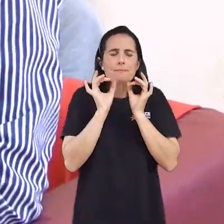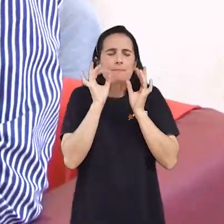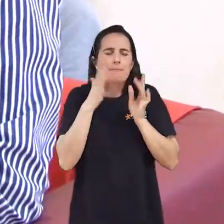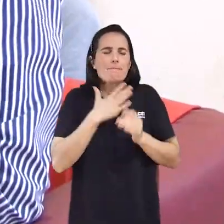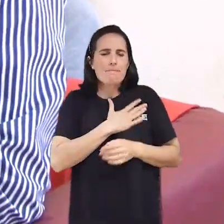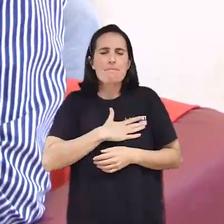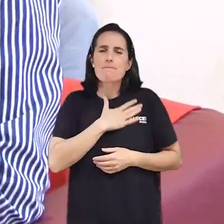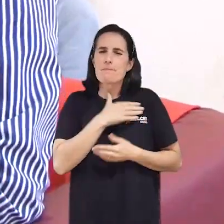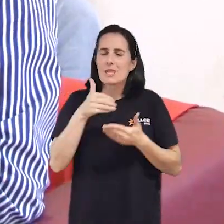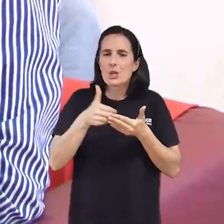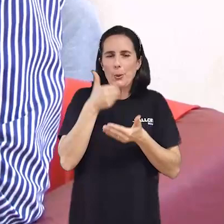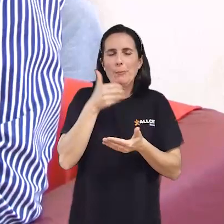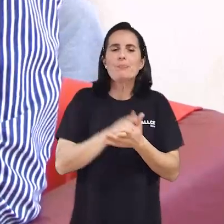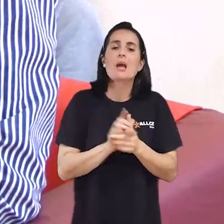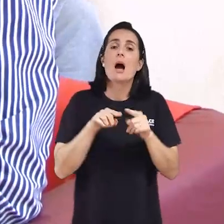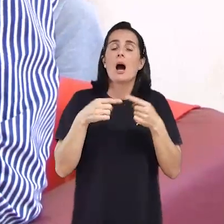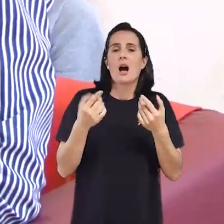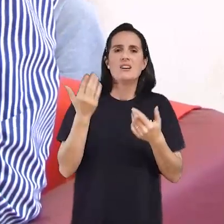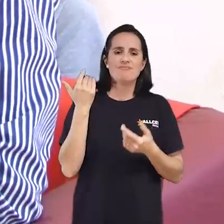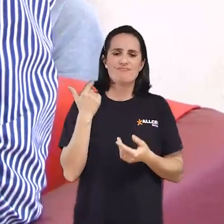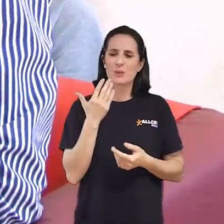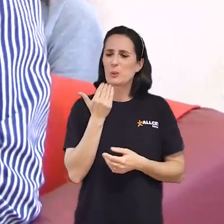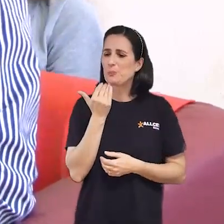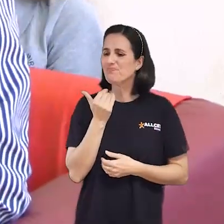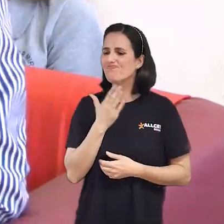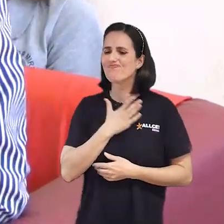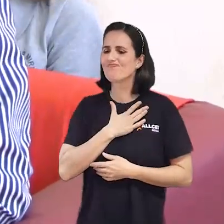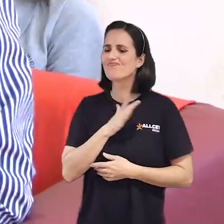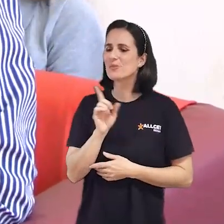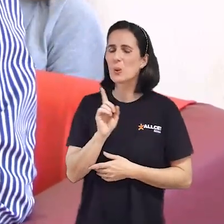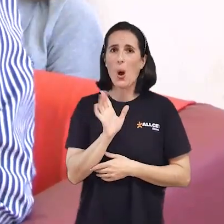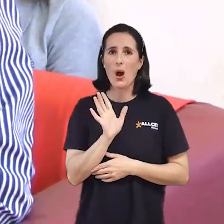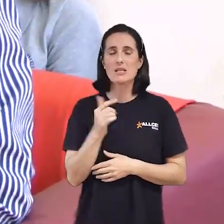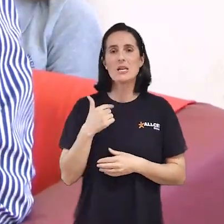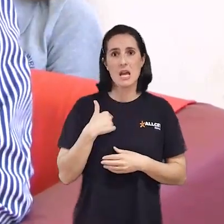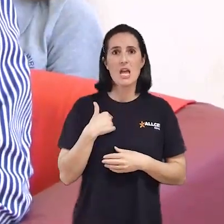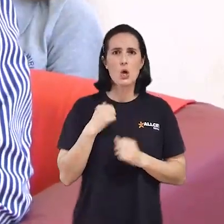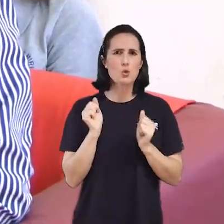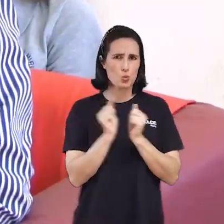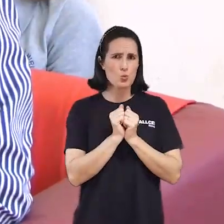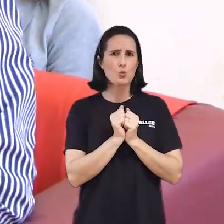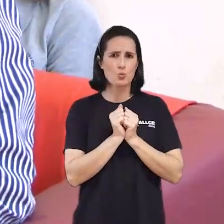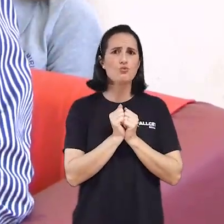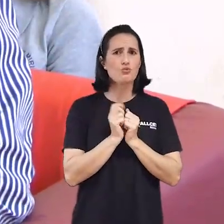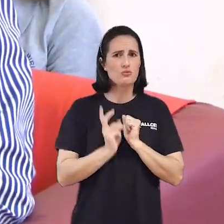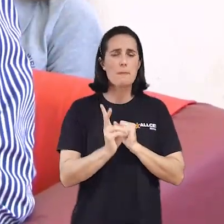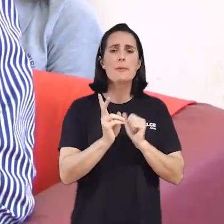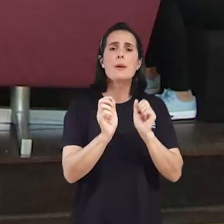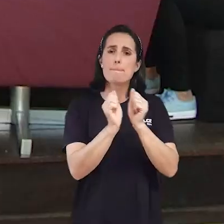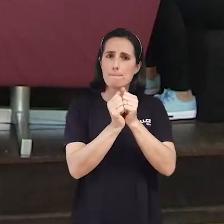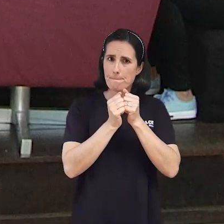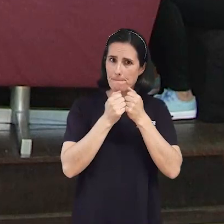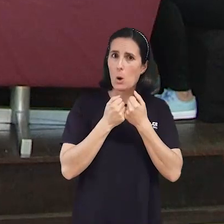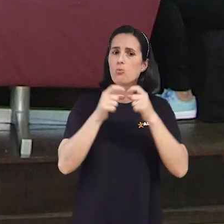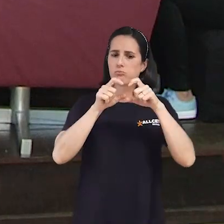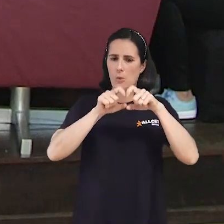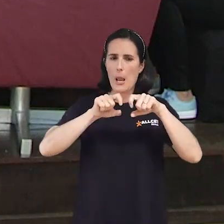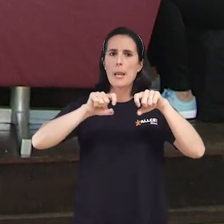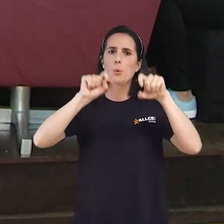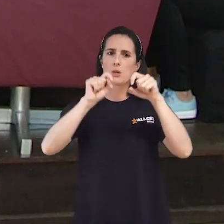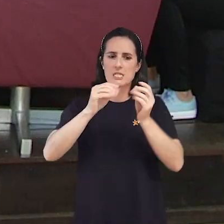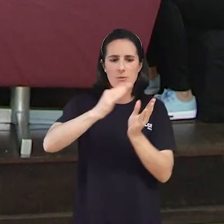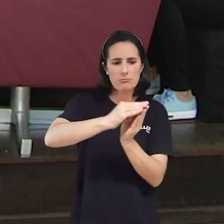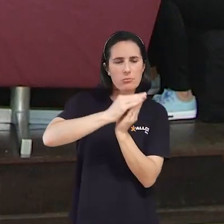sopa assim, com aquela camada gorda, amarela em cima. Era um sopão mesmo de galinha. Eu gostava muito de sopa. Mas quando